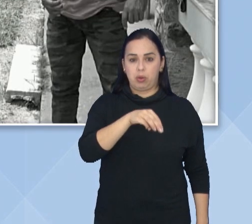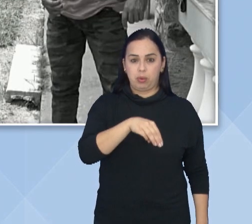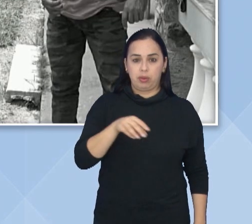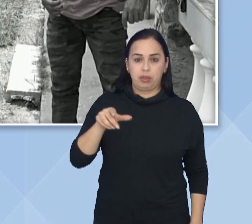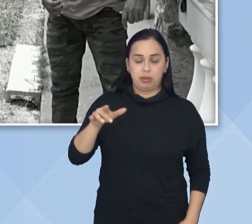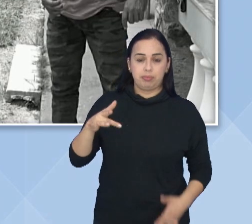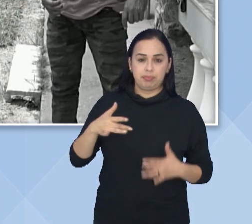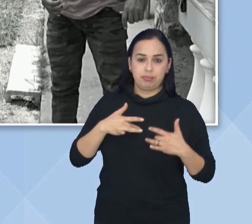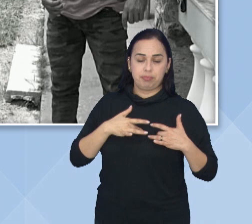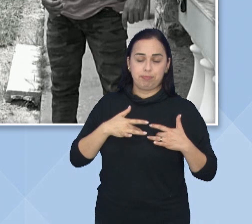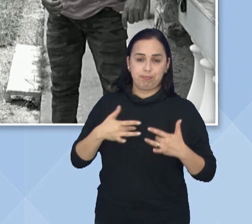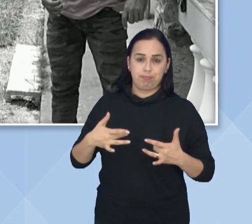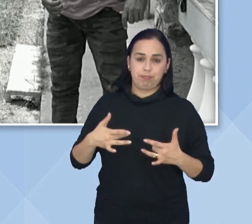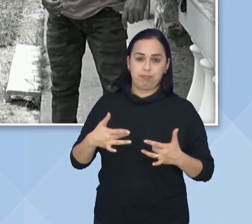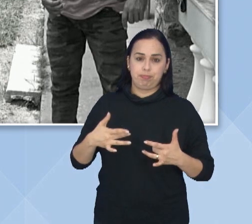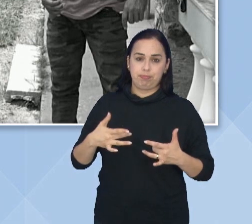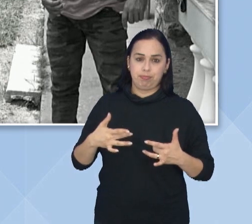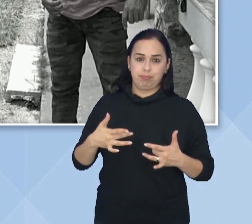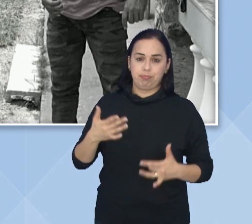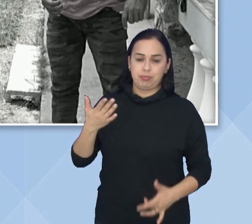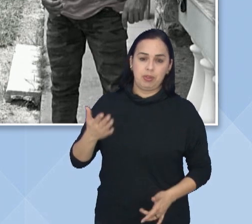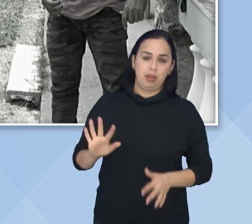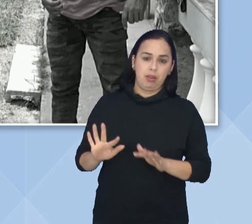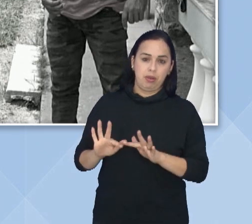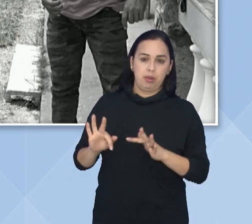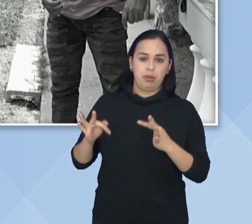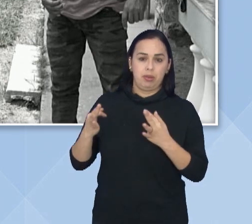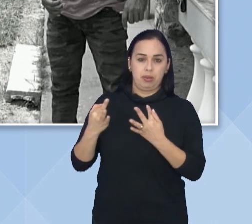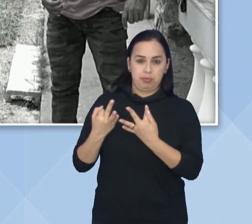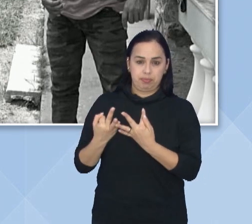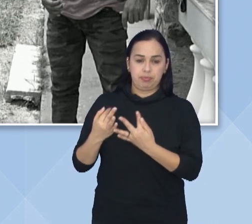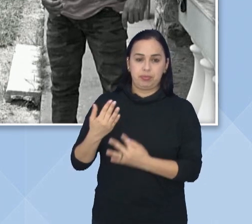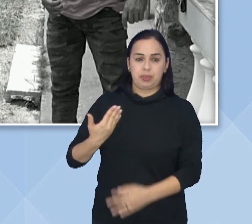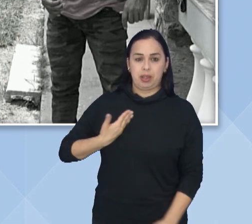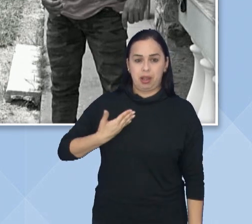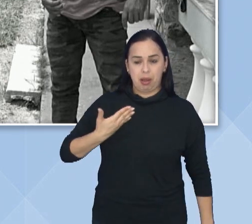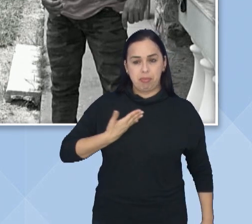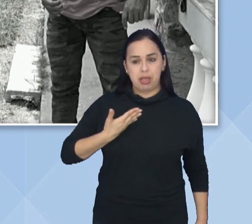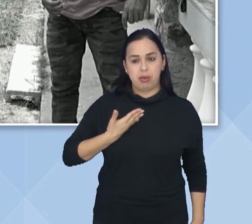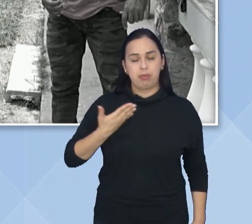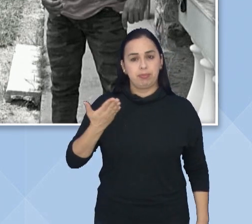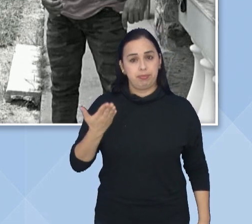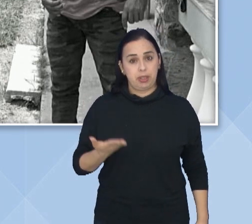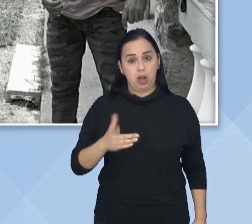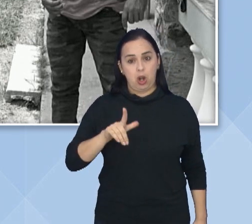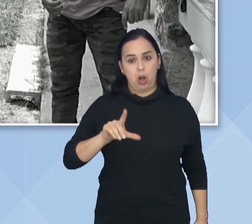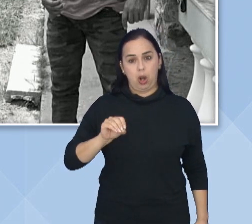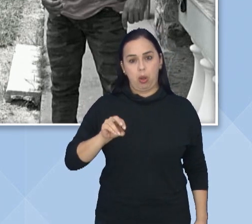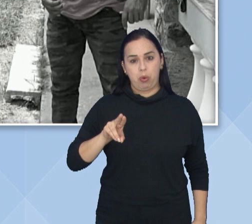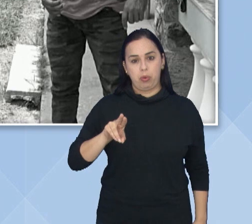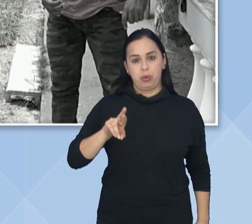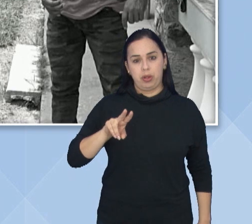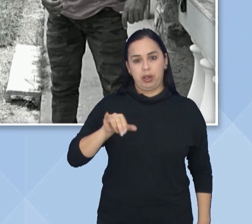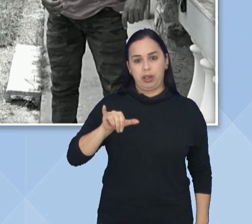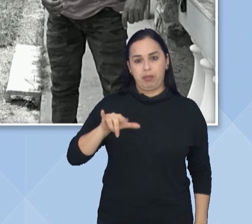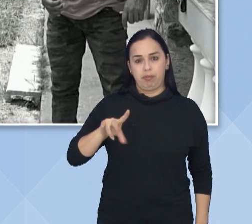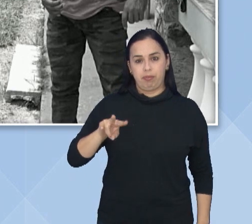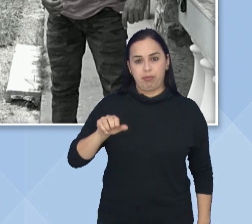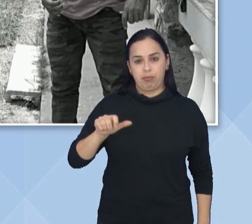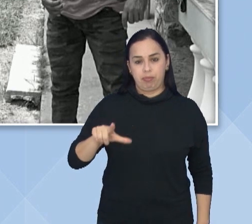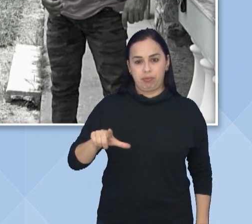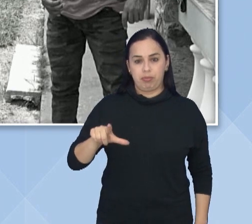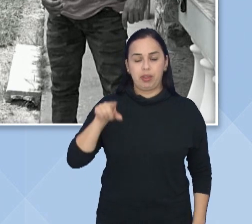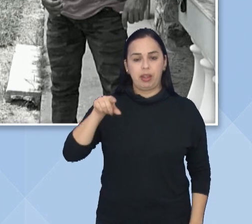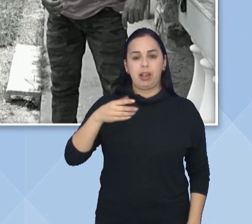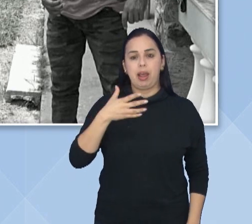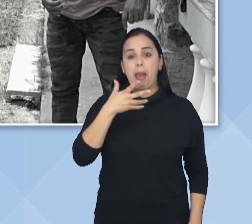nossa solidariedade à família do amigo do Lorival da Cruz, pai da Juliana e